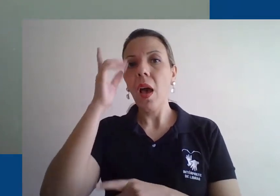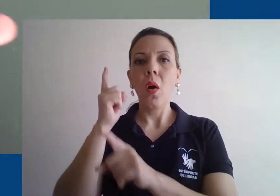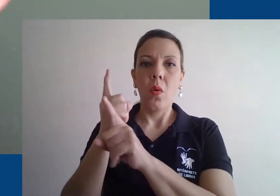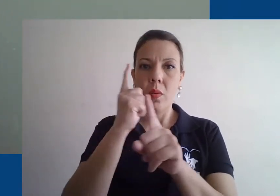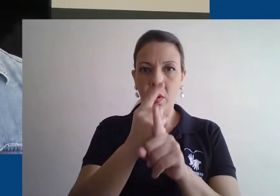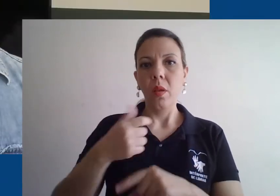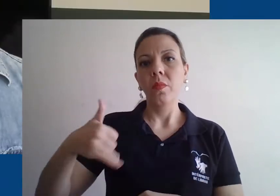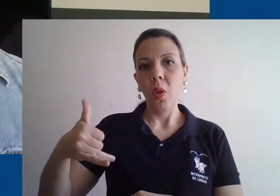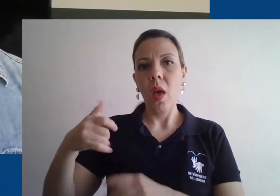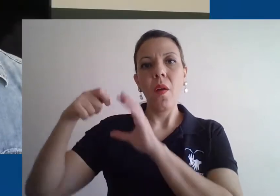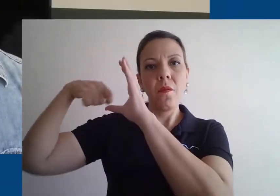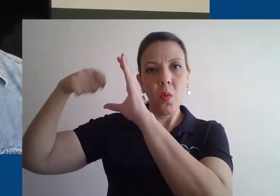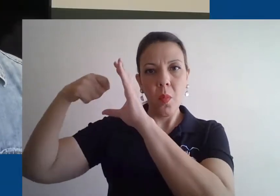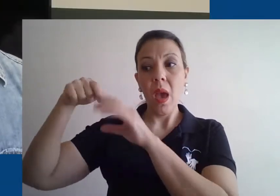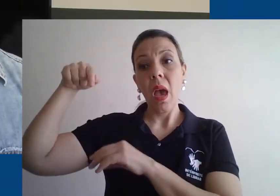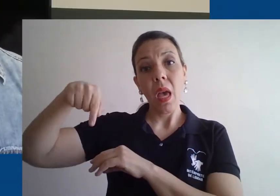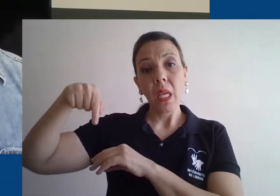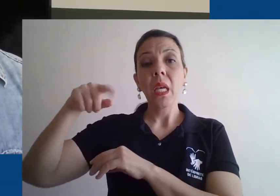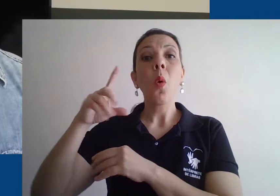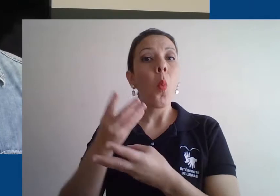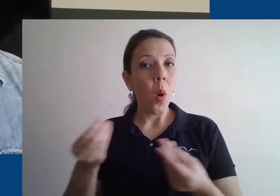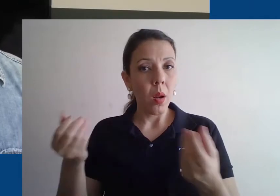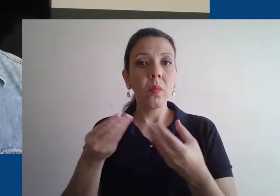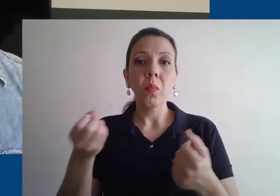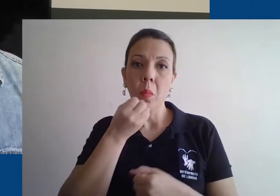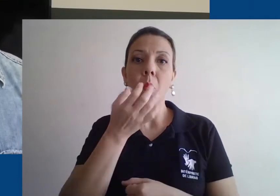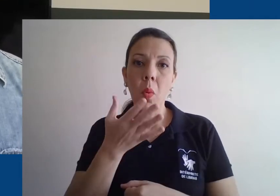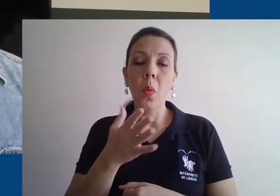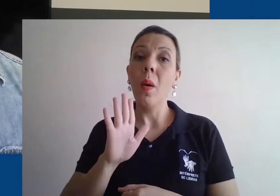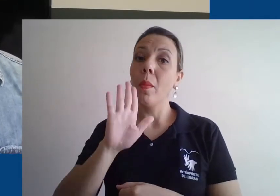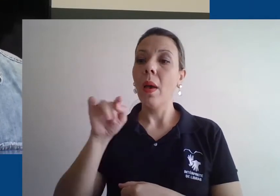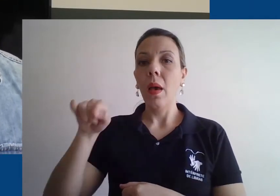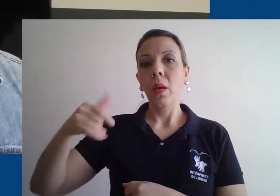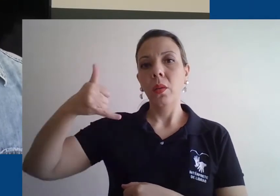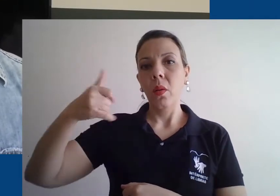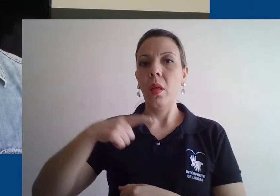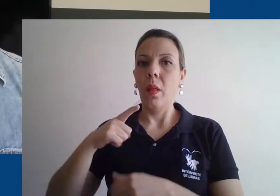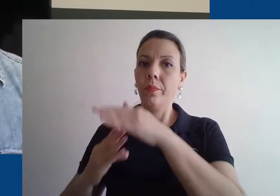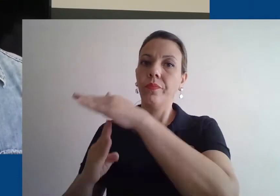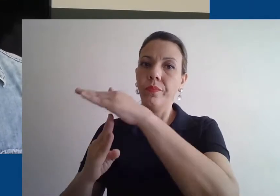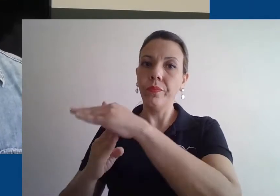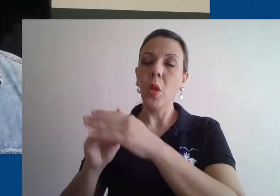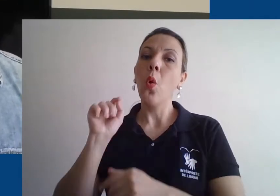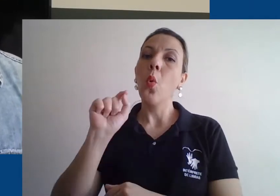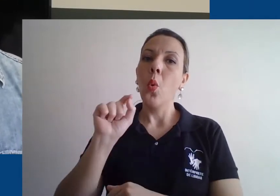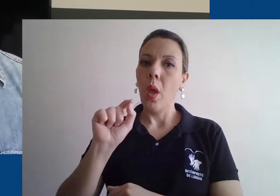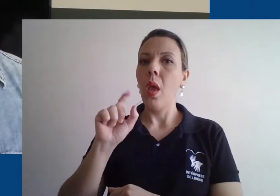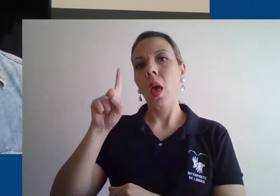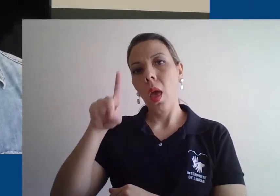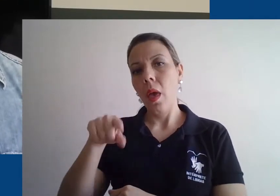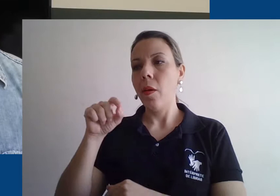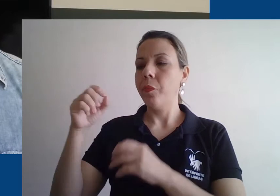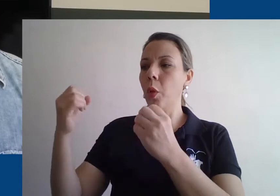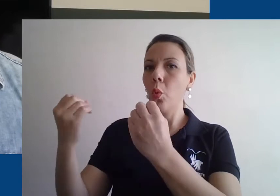em dia, e as câmeras de celulares hoje em dia têm uma qualidade boa, bem boa, e apesar de ter algumas